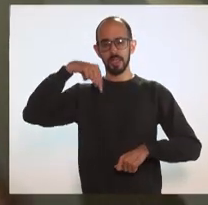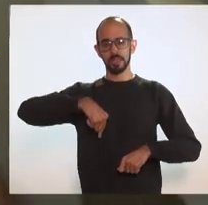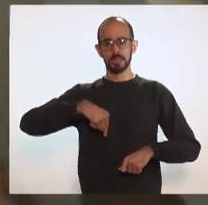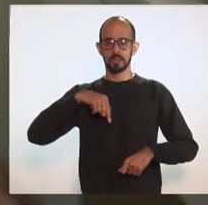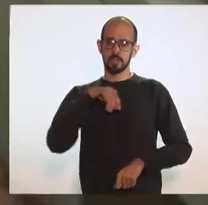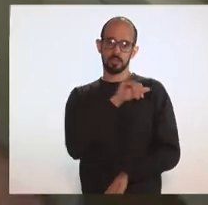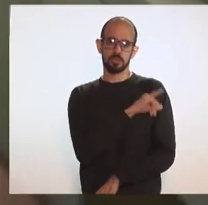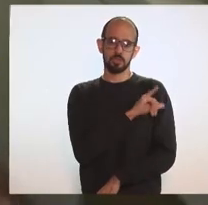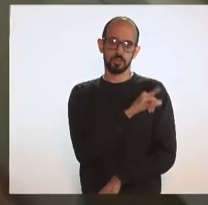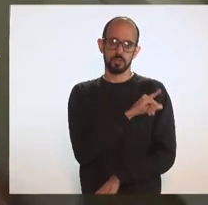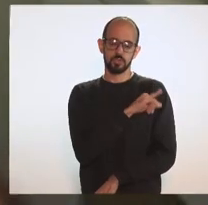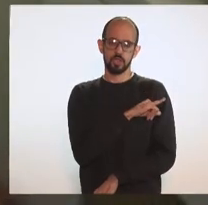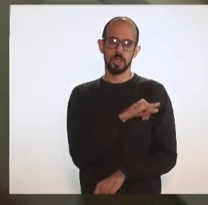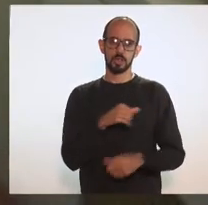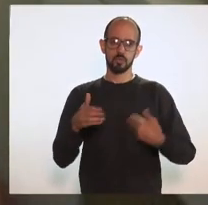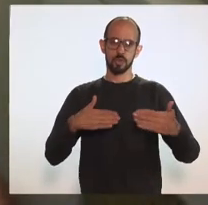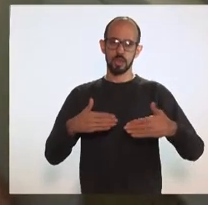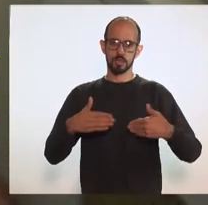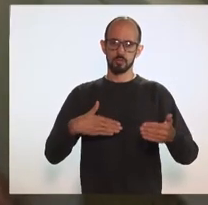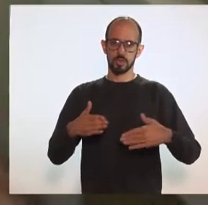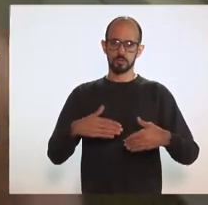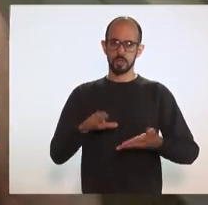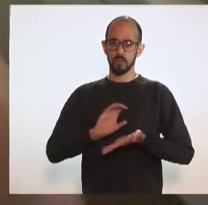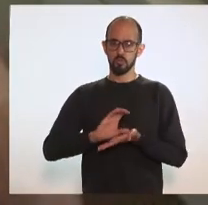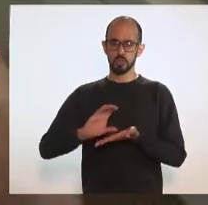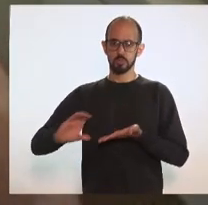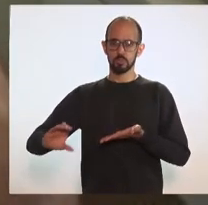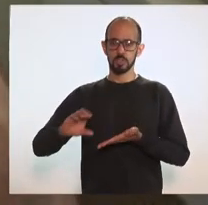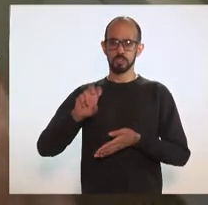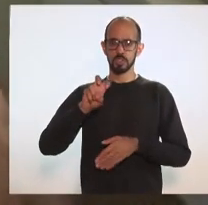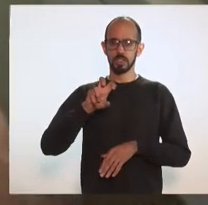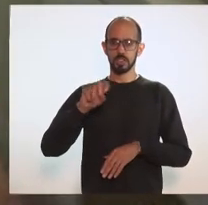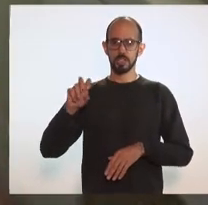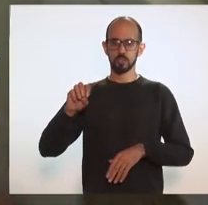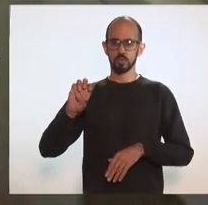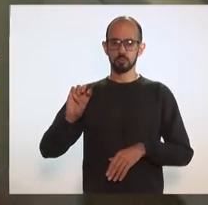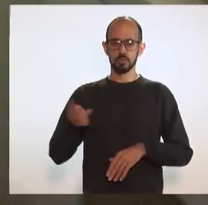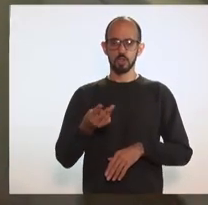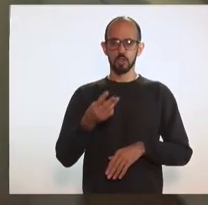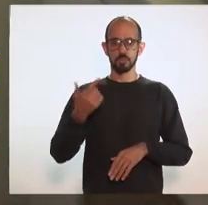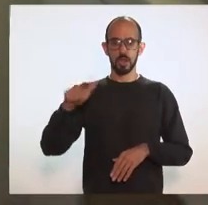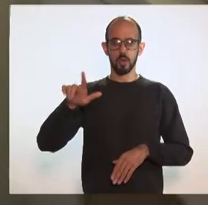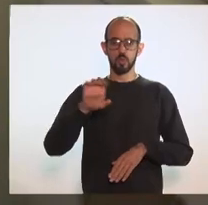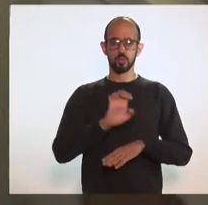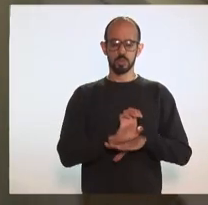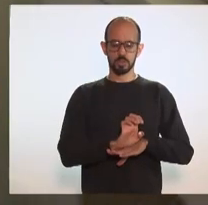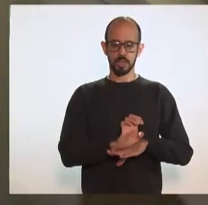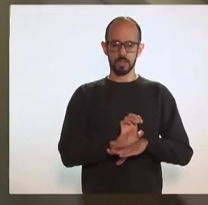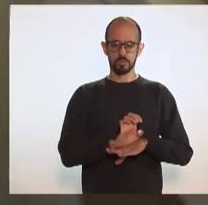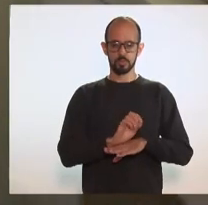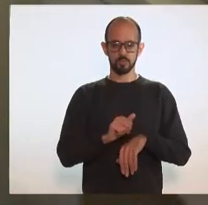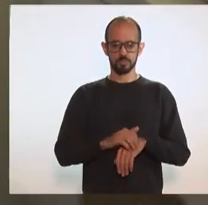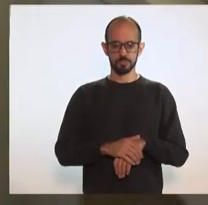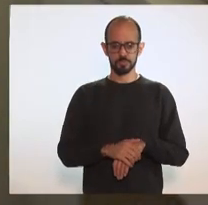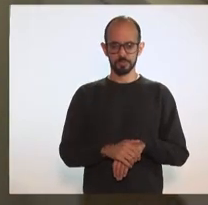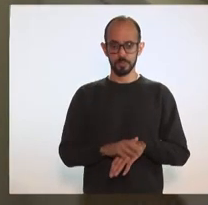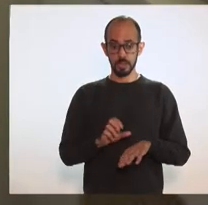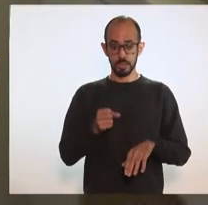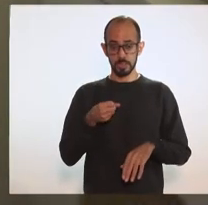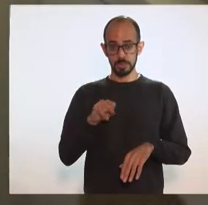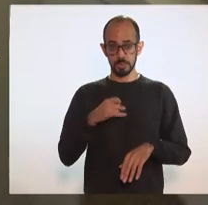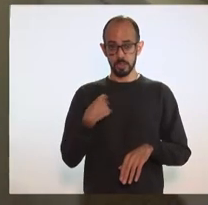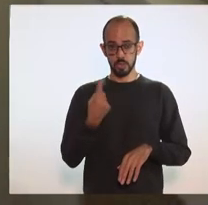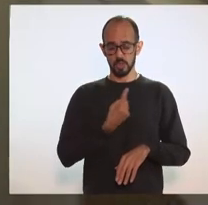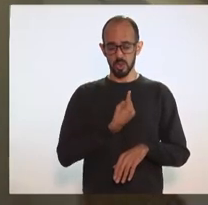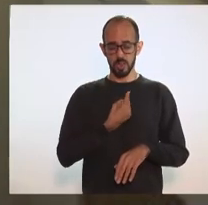vestimento este de 500 milhões de reais para outro estado da federação Galactica e você vai